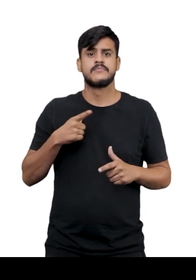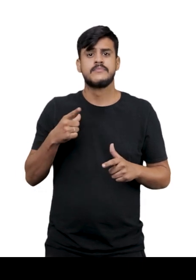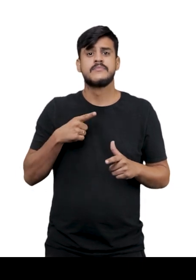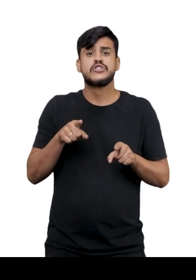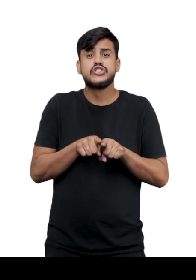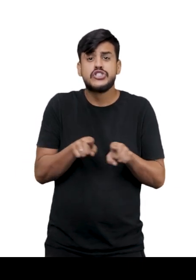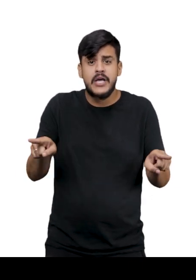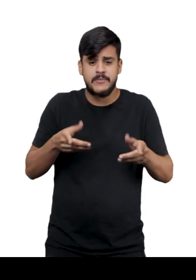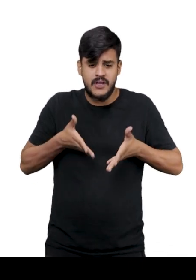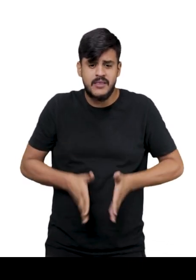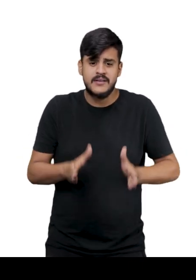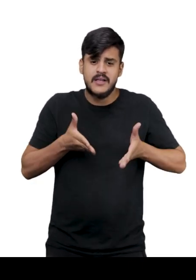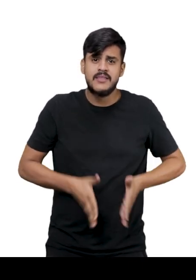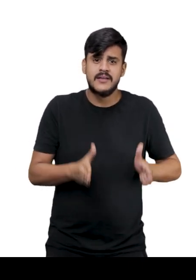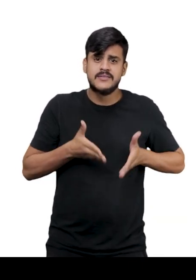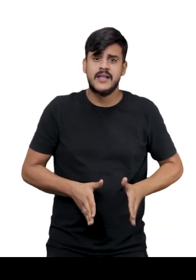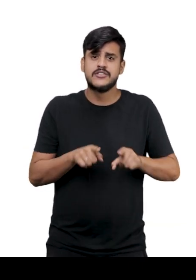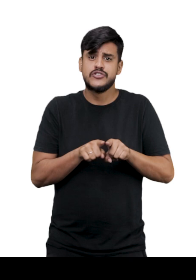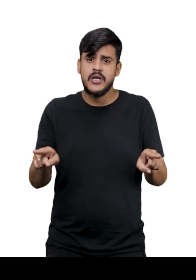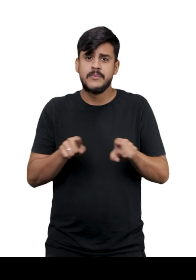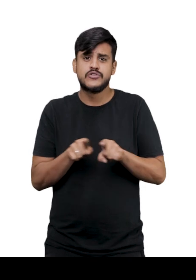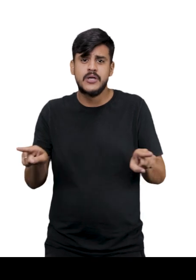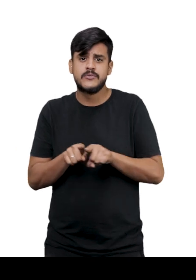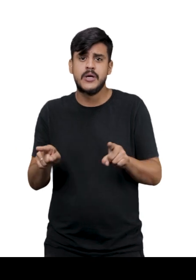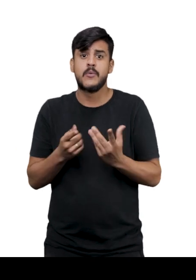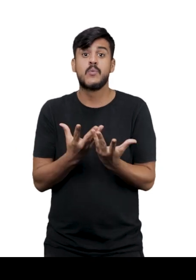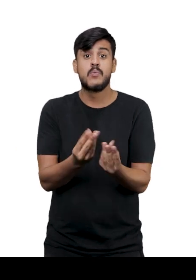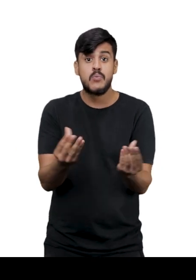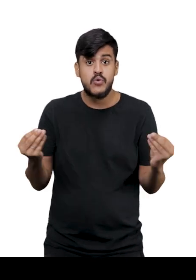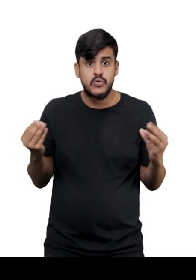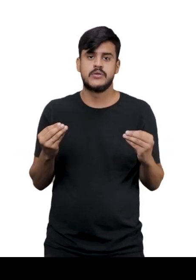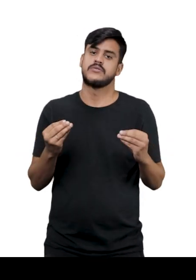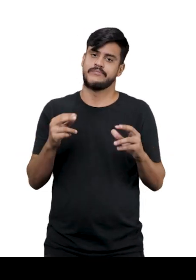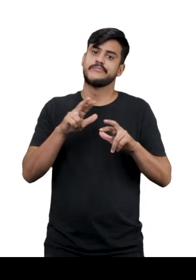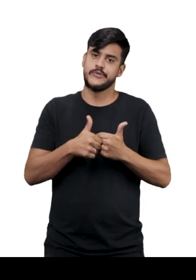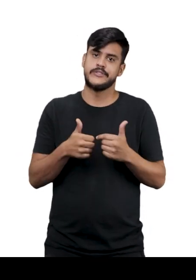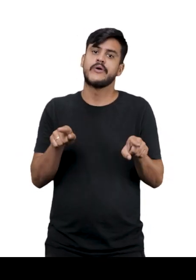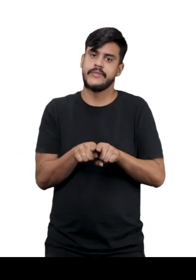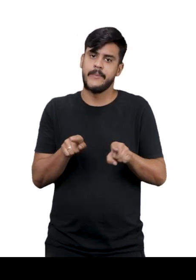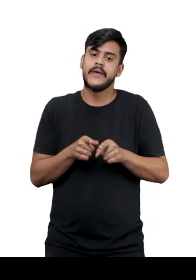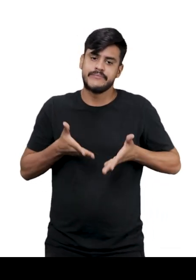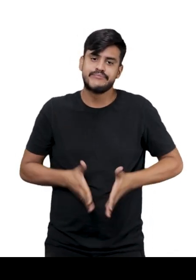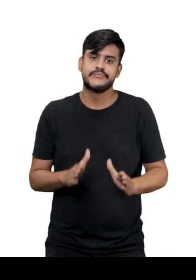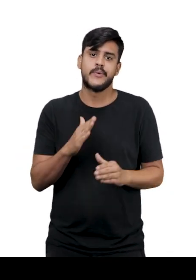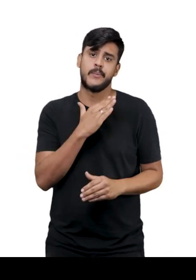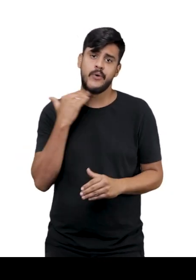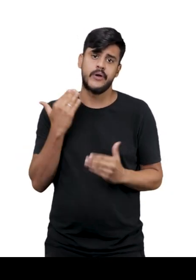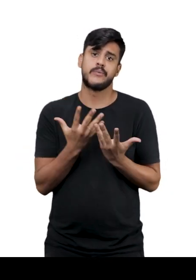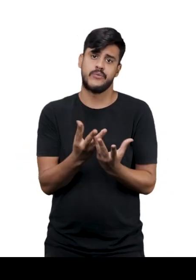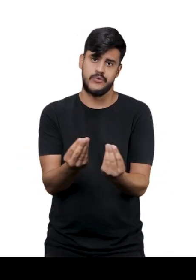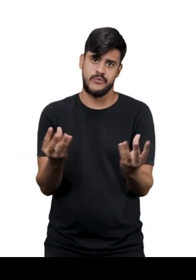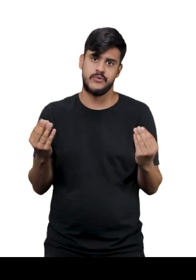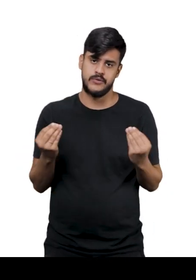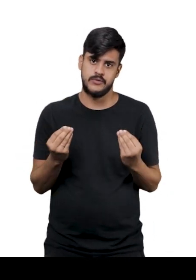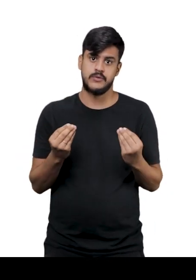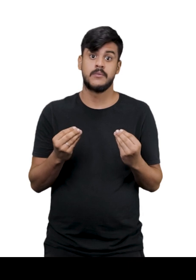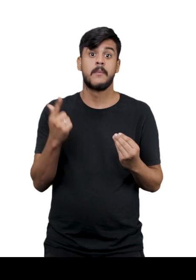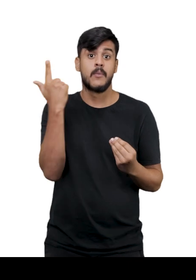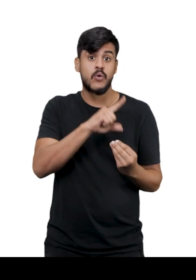A alta taxa de natalidade de gêmeos entre os iorubanos implica também uma alta taxa de